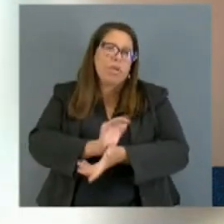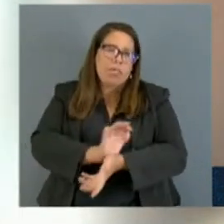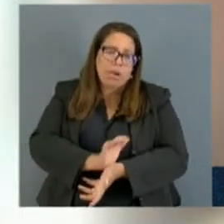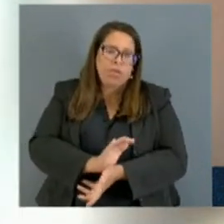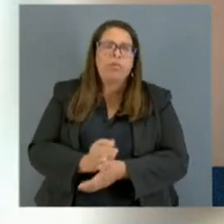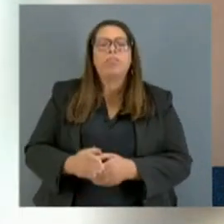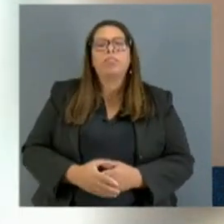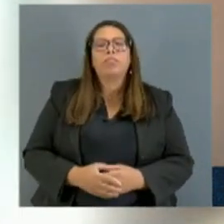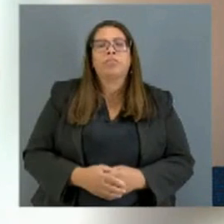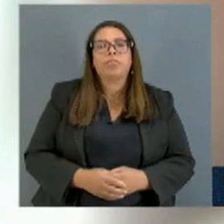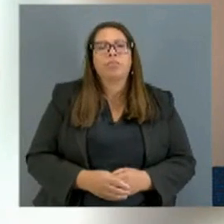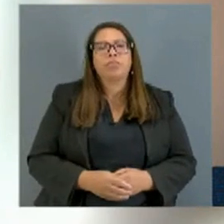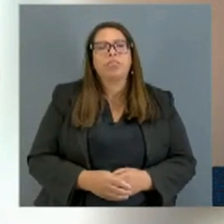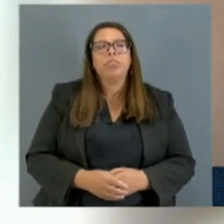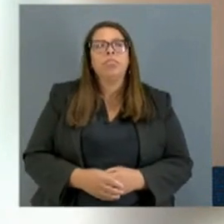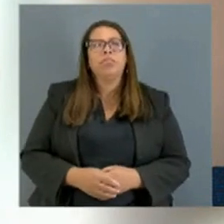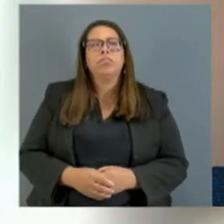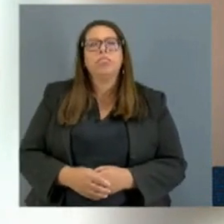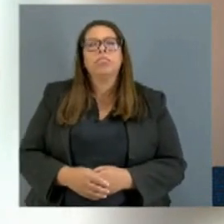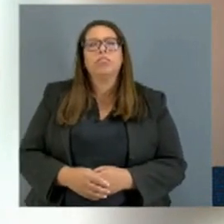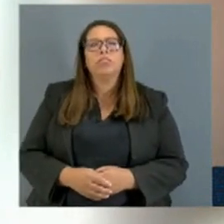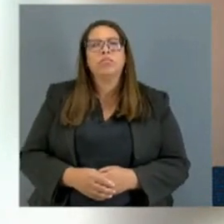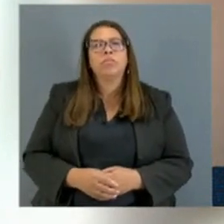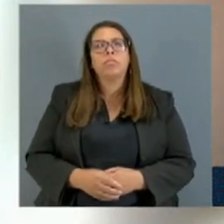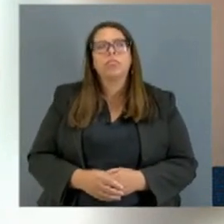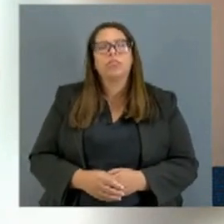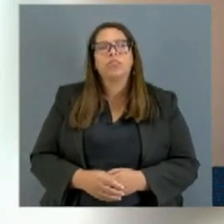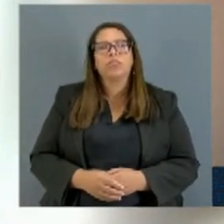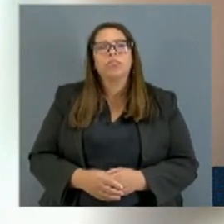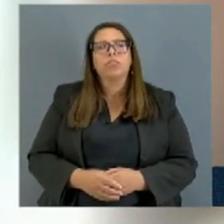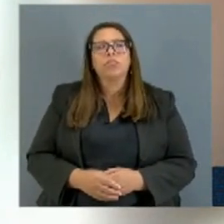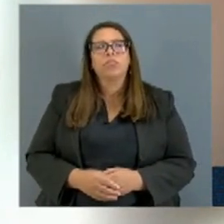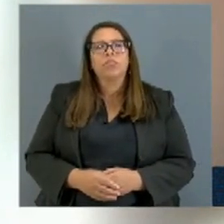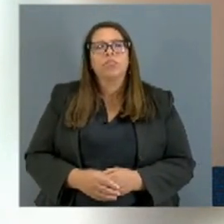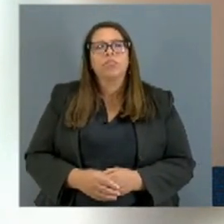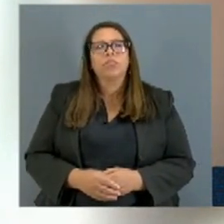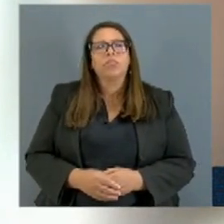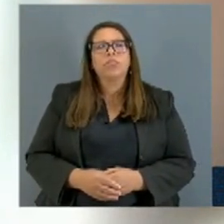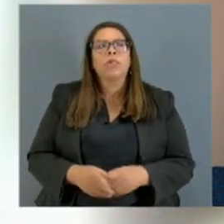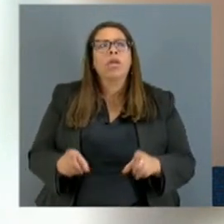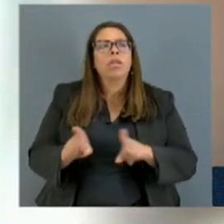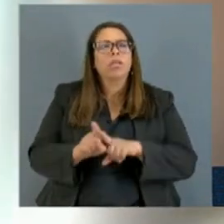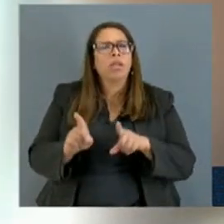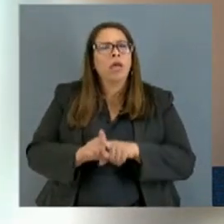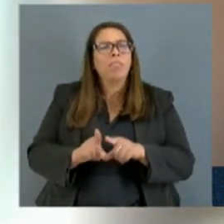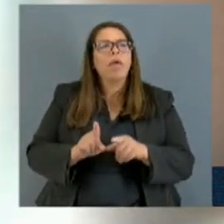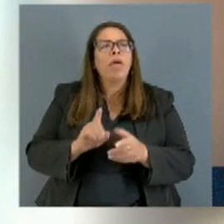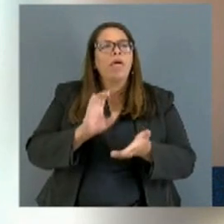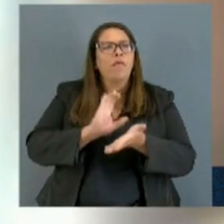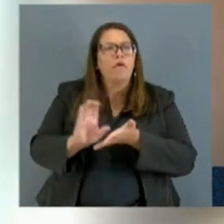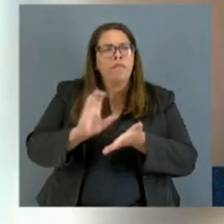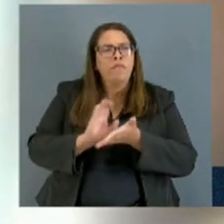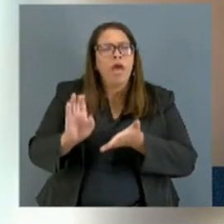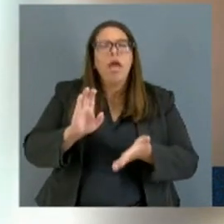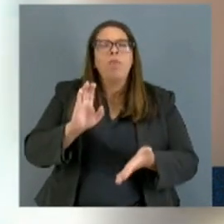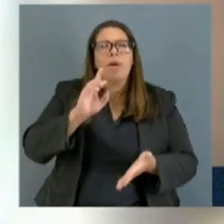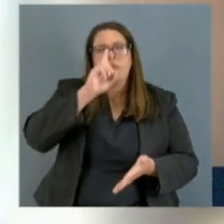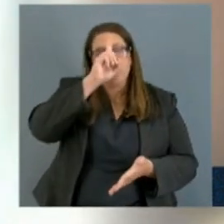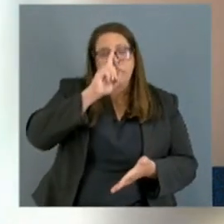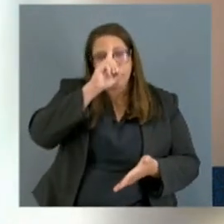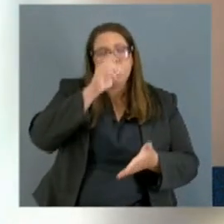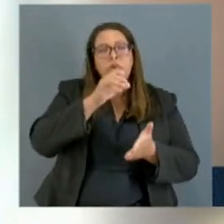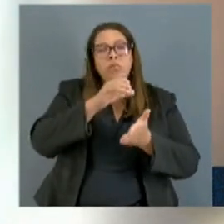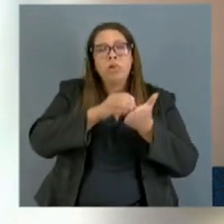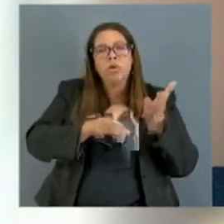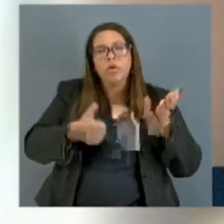crítica, é indispensável a volta da avaliação da capacidade de endividamento e estabelecimento de score de crédito para o rol de alto risco do artigo 14.